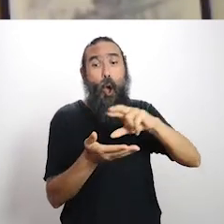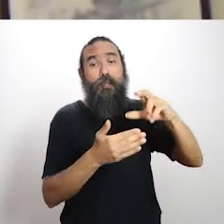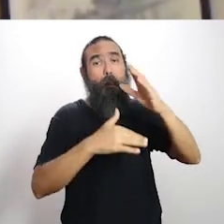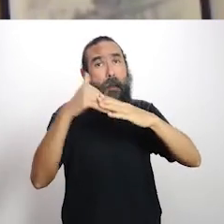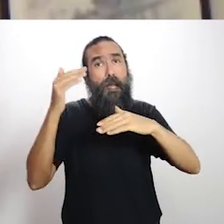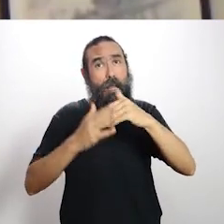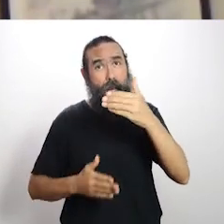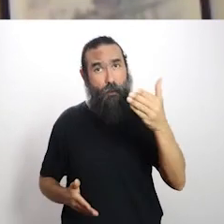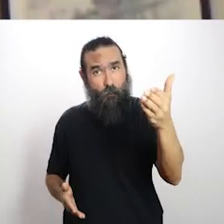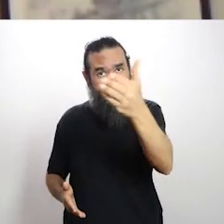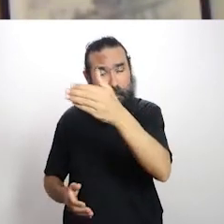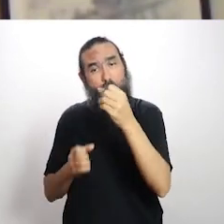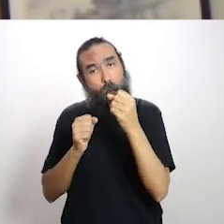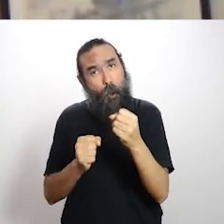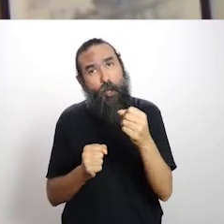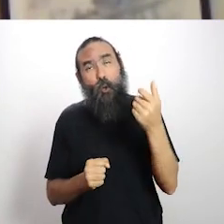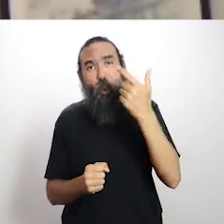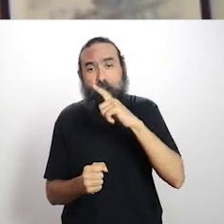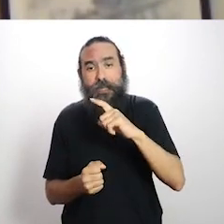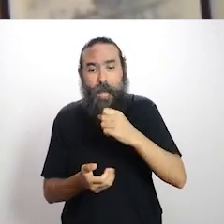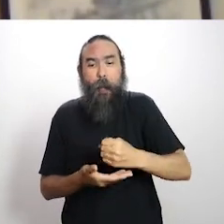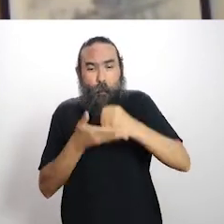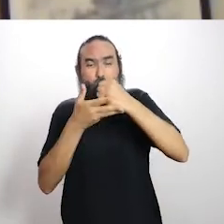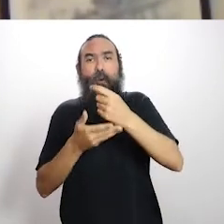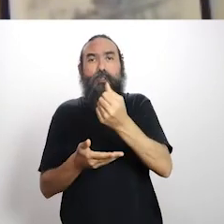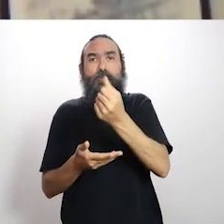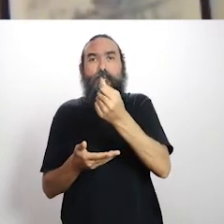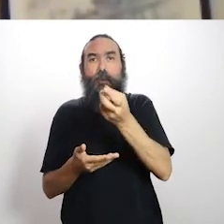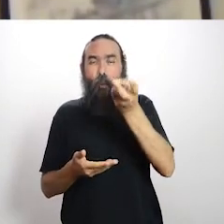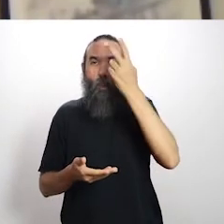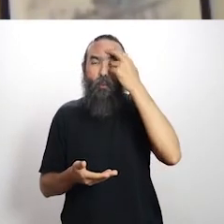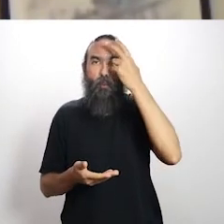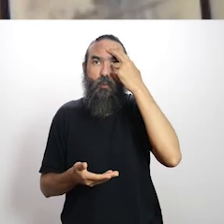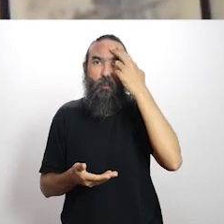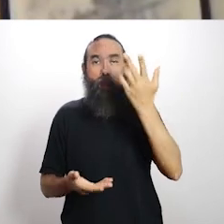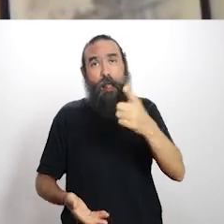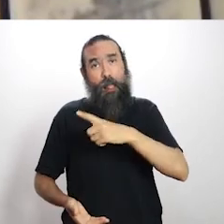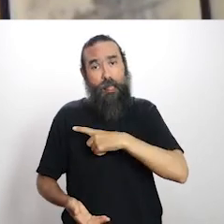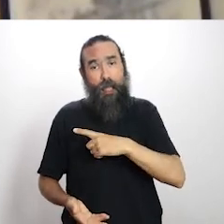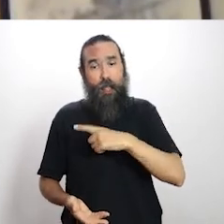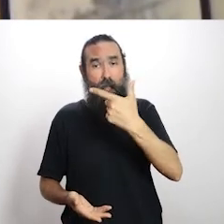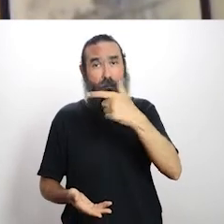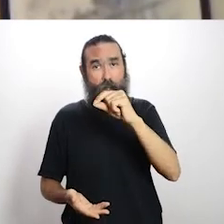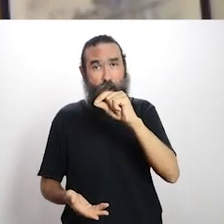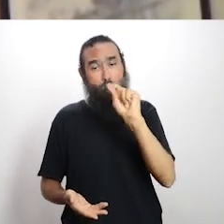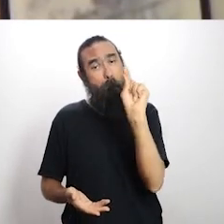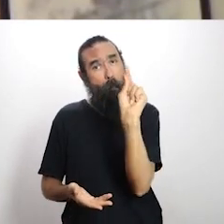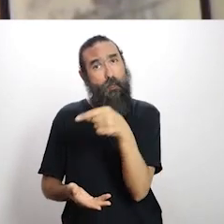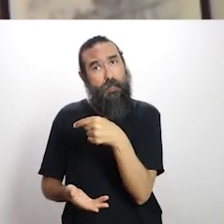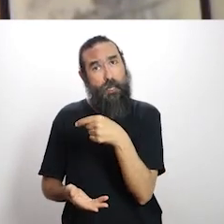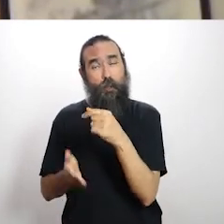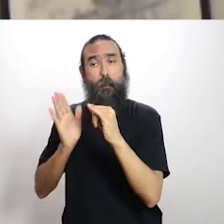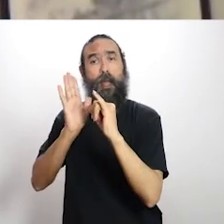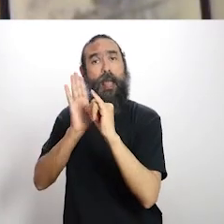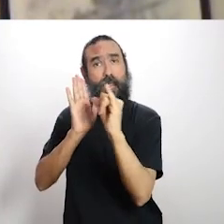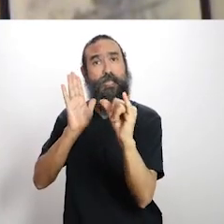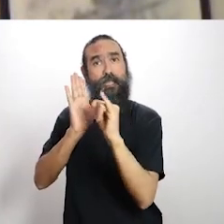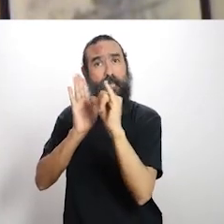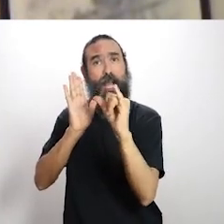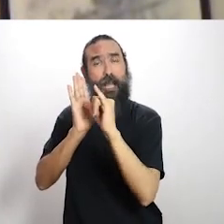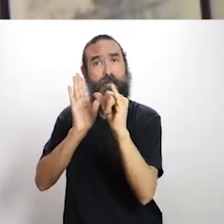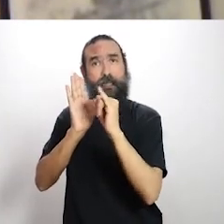mil nem é tanto mas tem o do governo de Goiás os